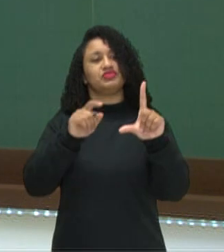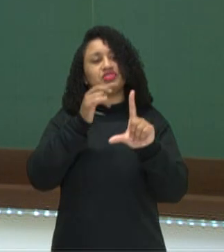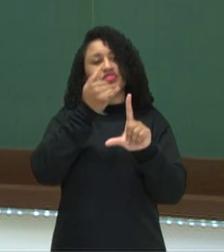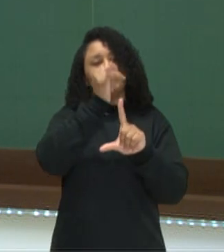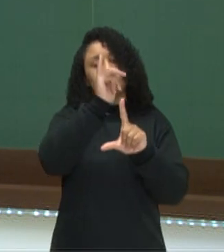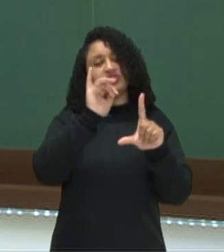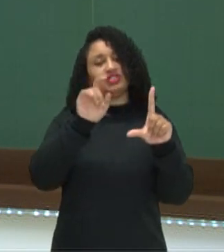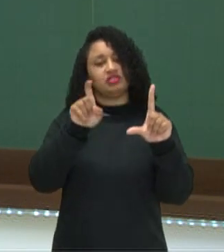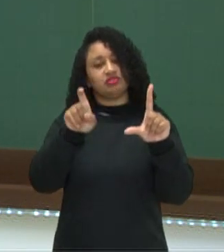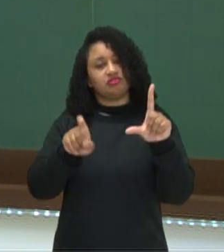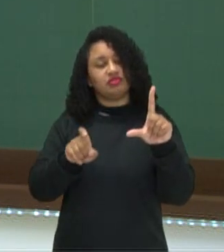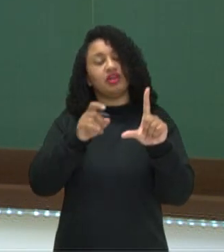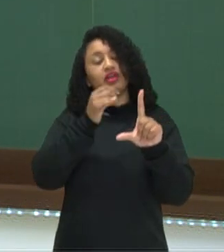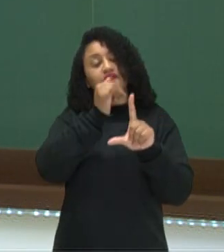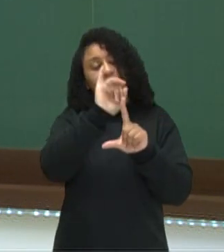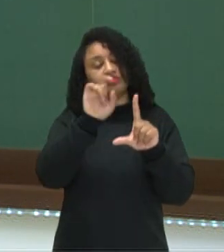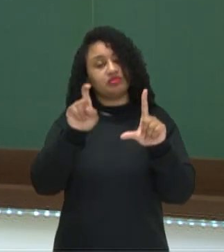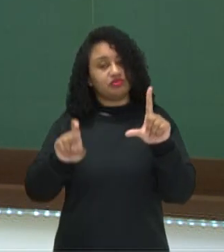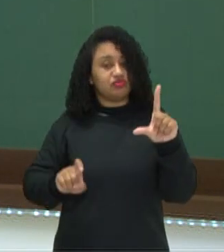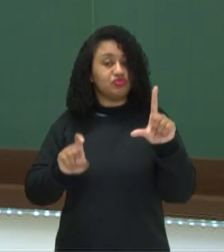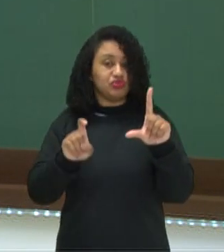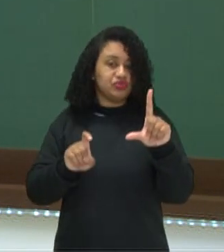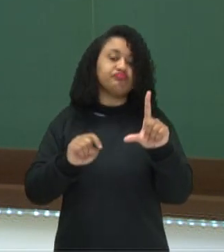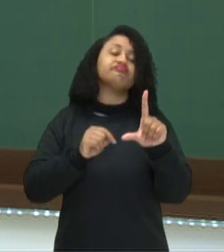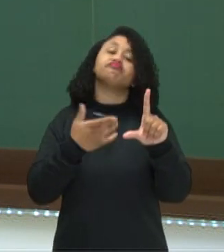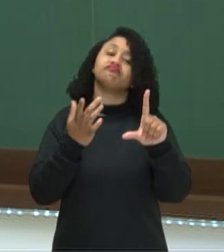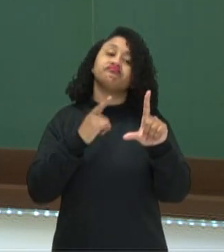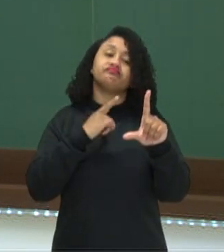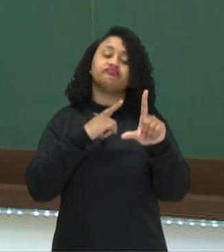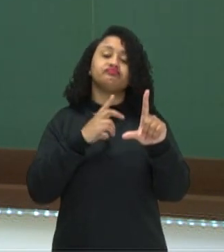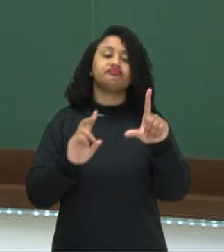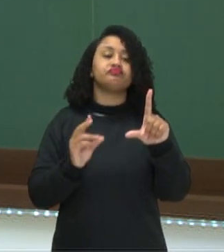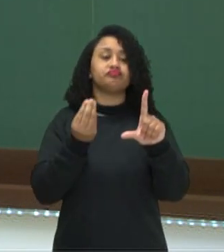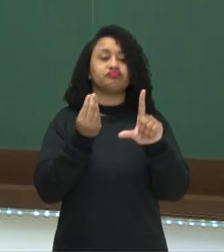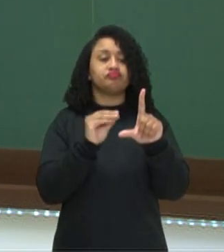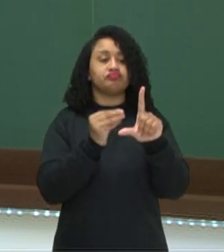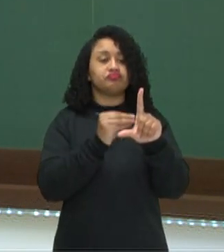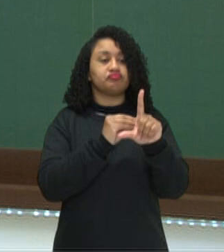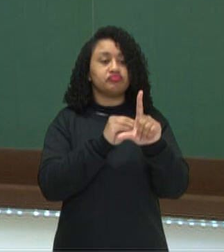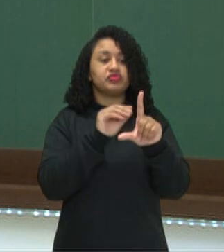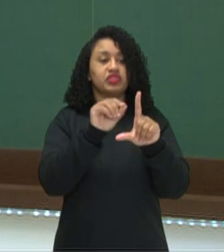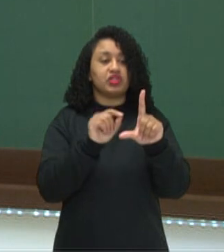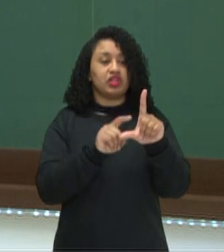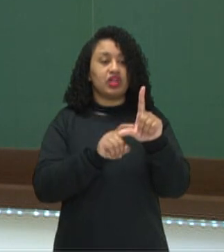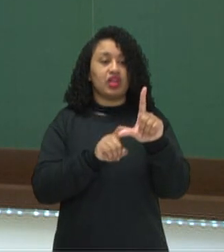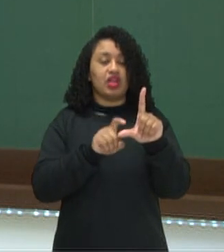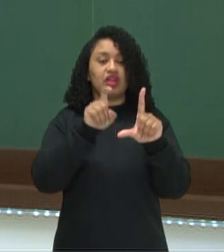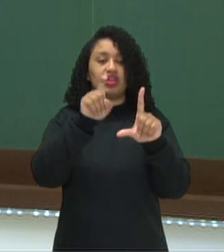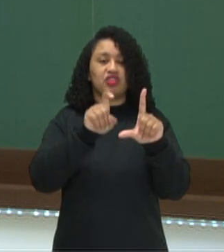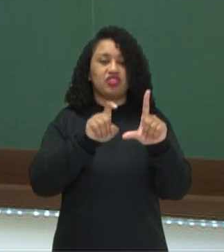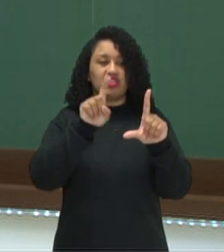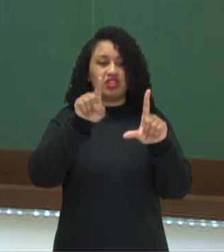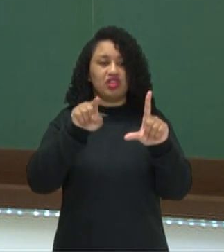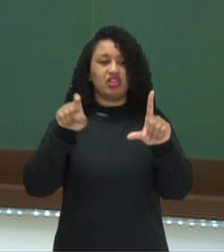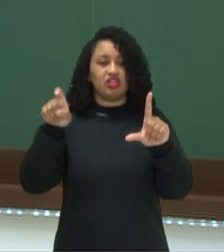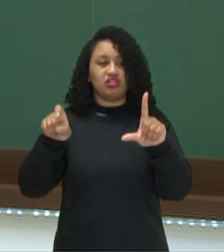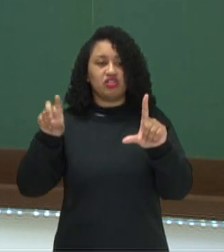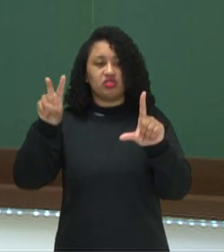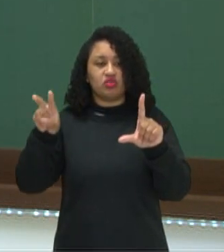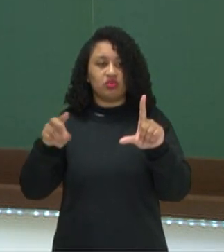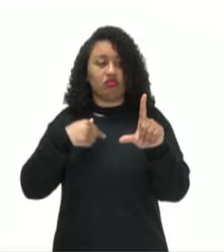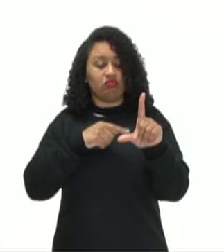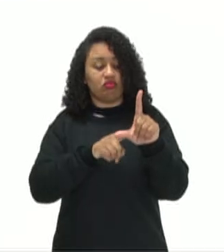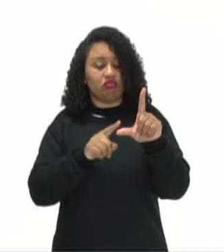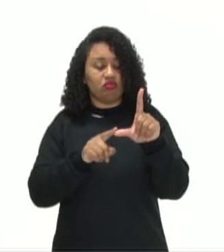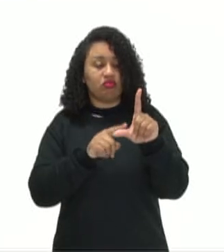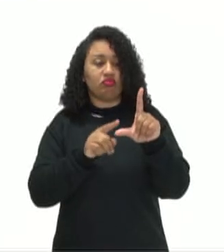plano cartesiano e nele colocamos os valores. Quem a gente coloca, pessoal? As duas raízes, né, que a gente